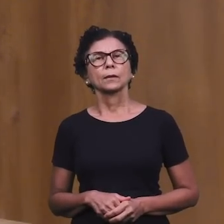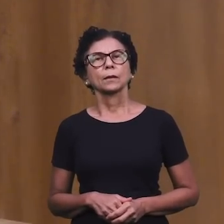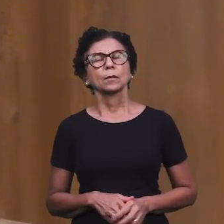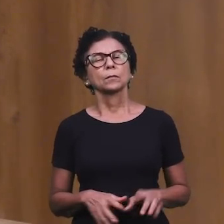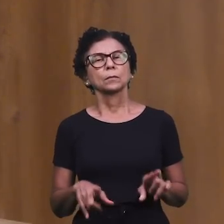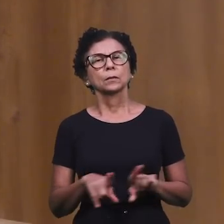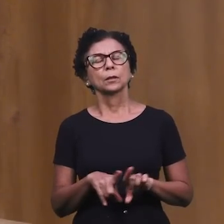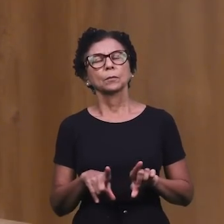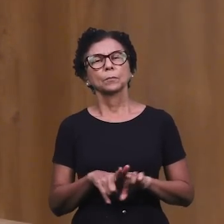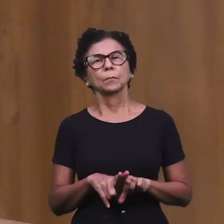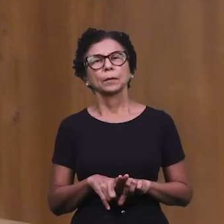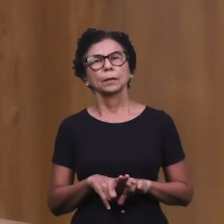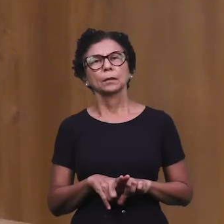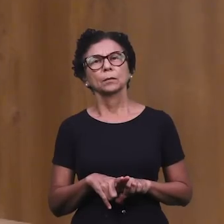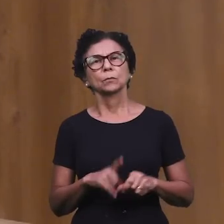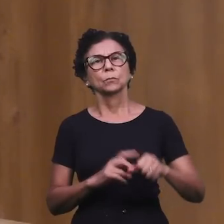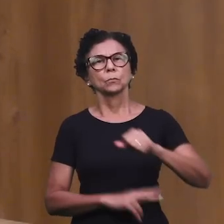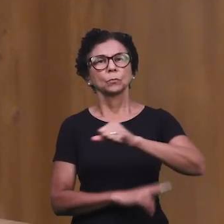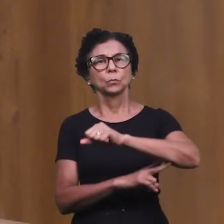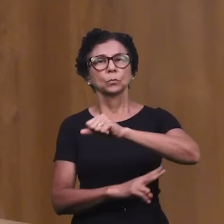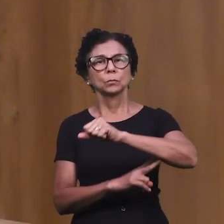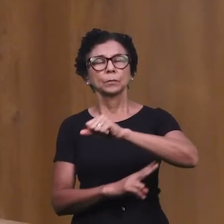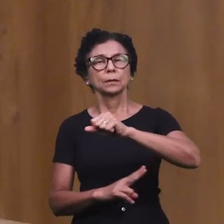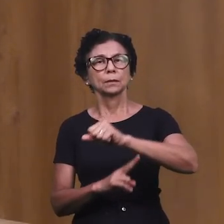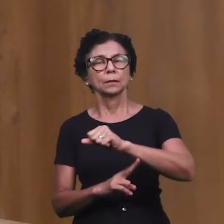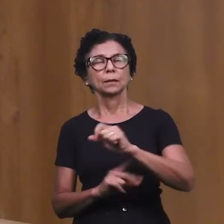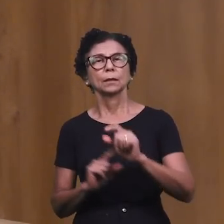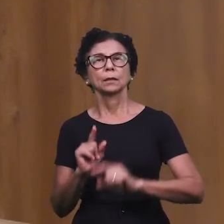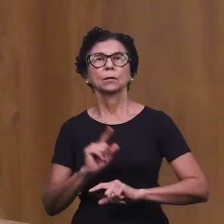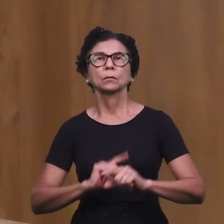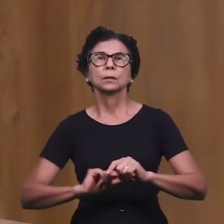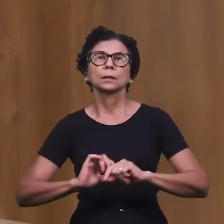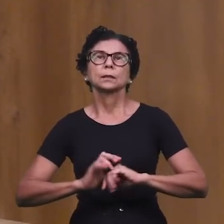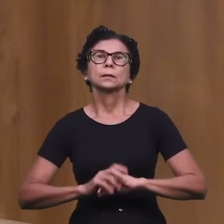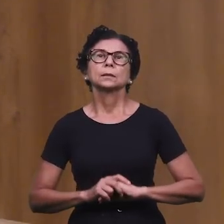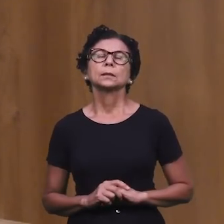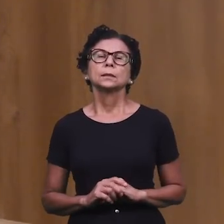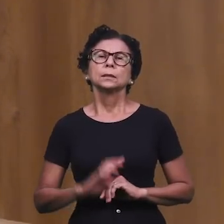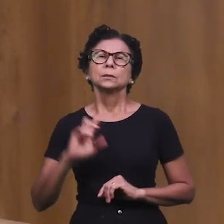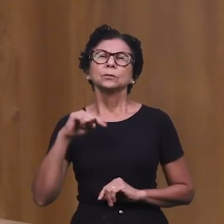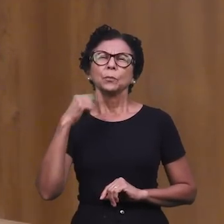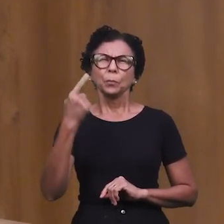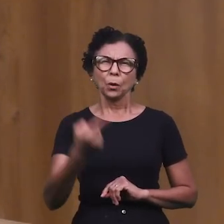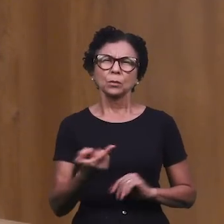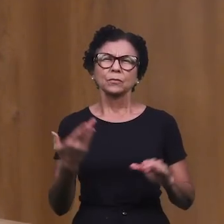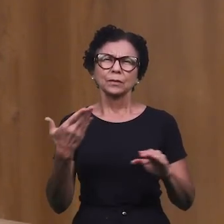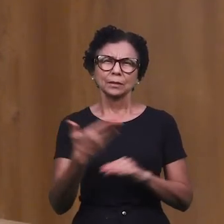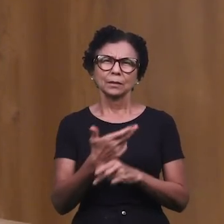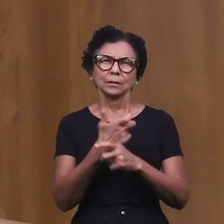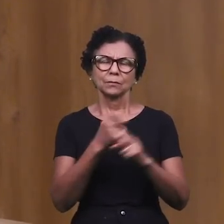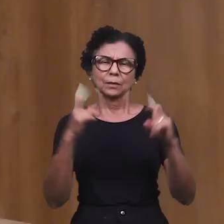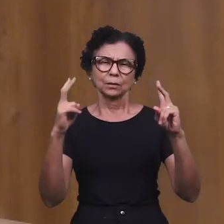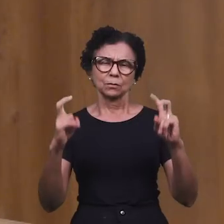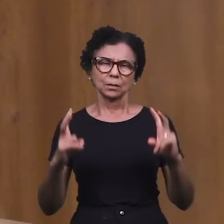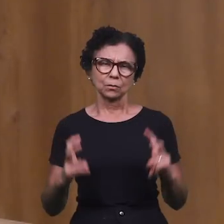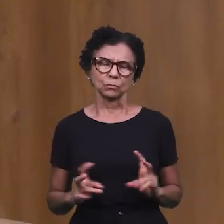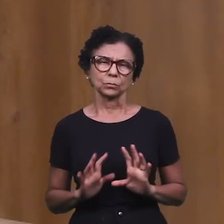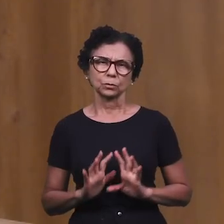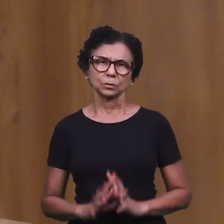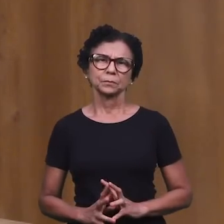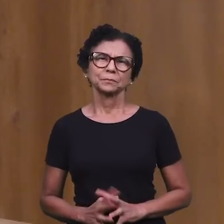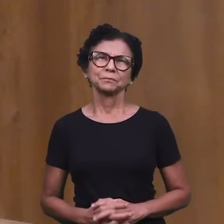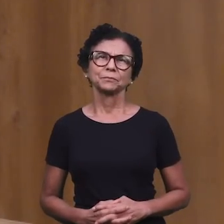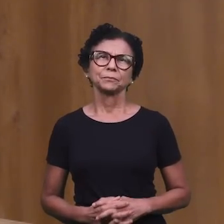um aspecto aí bem interessante do design inteligente que falaremos em programas posteriores. Eu vou deixar aqui para a